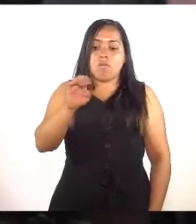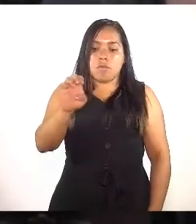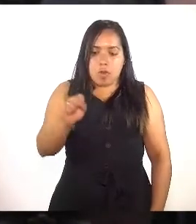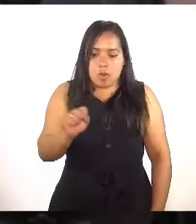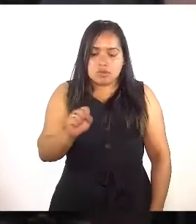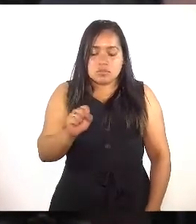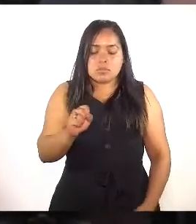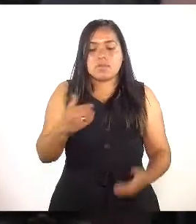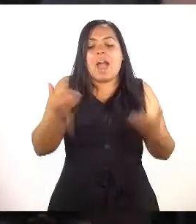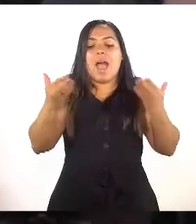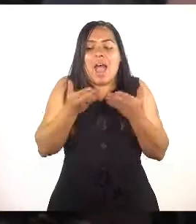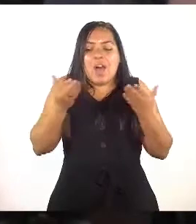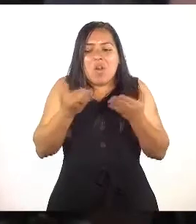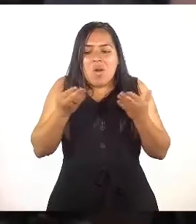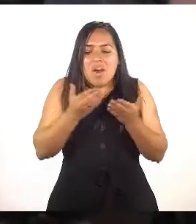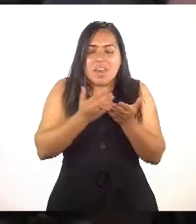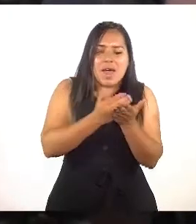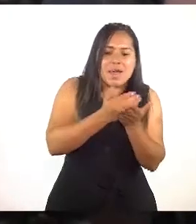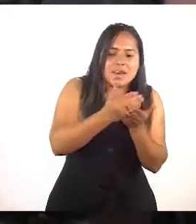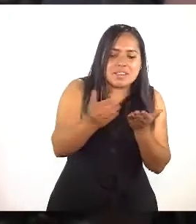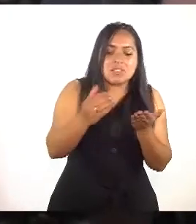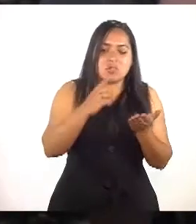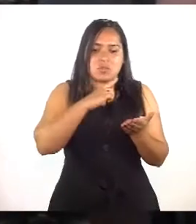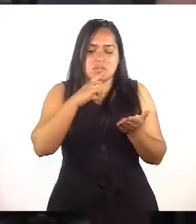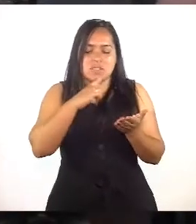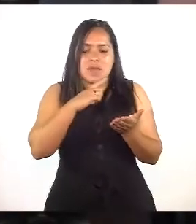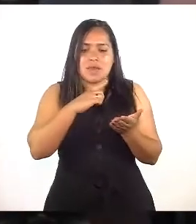Daremos início, então, à sabatina